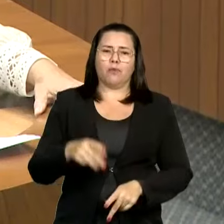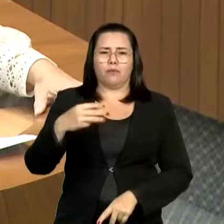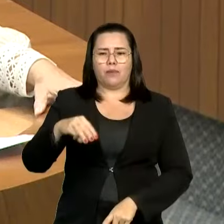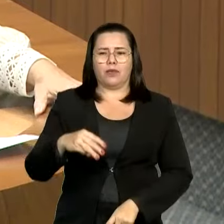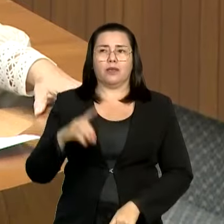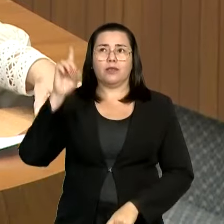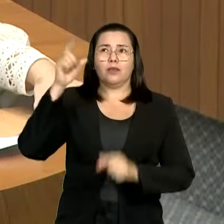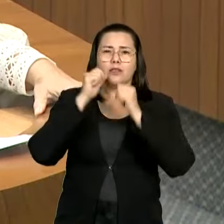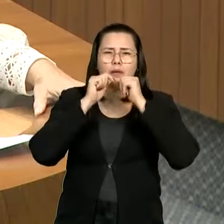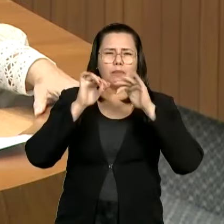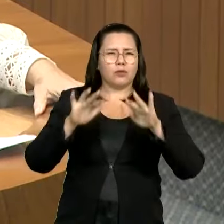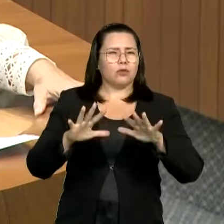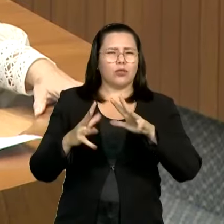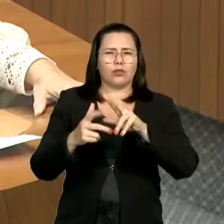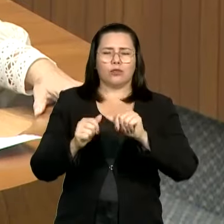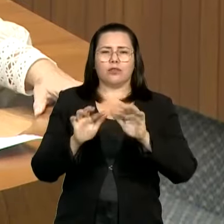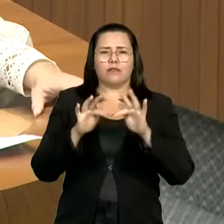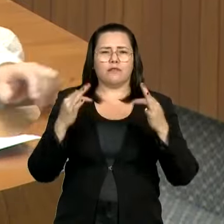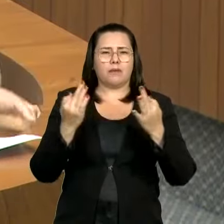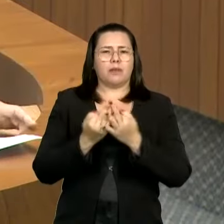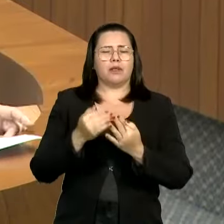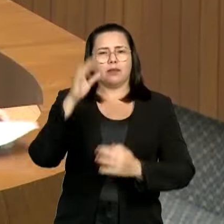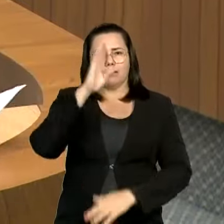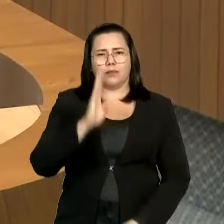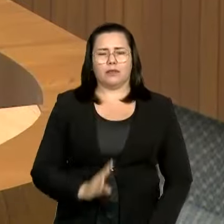a todas as famílias do Brasil